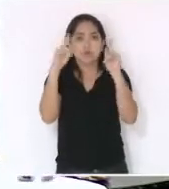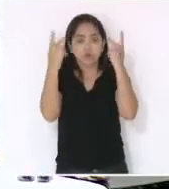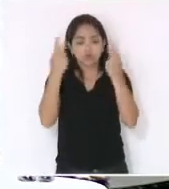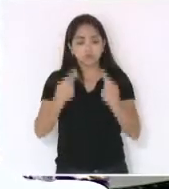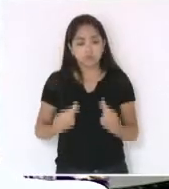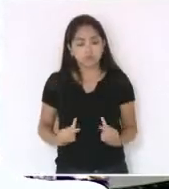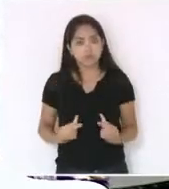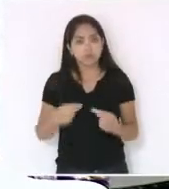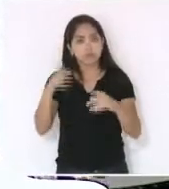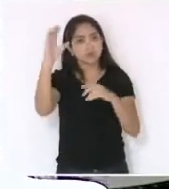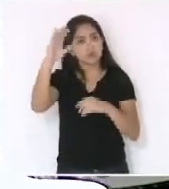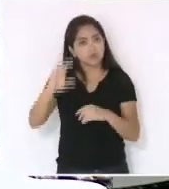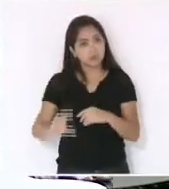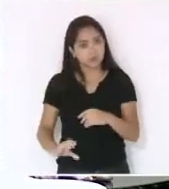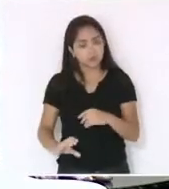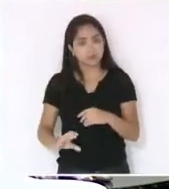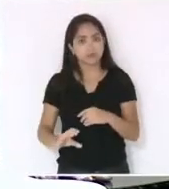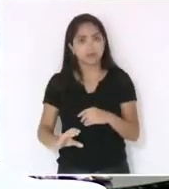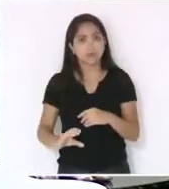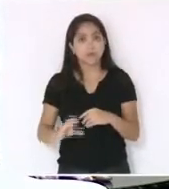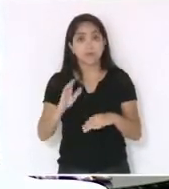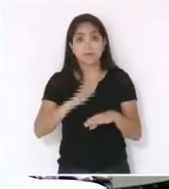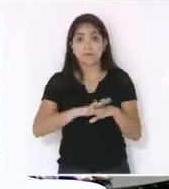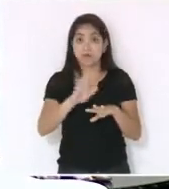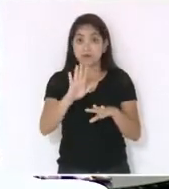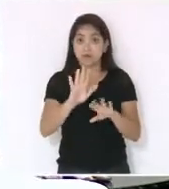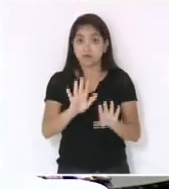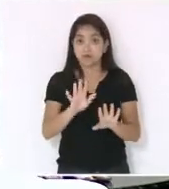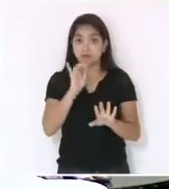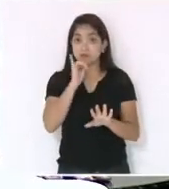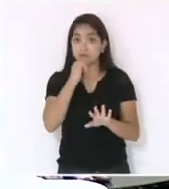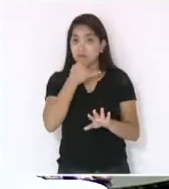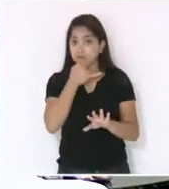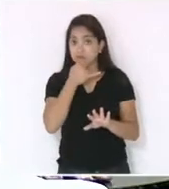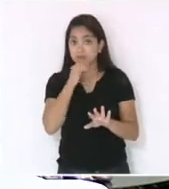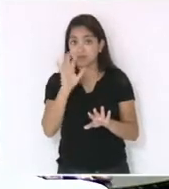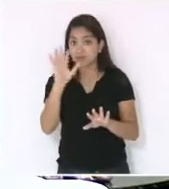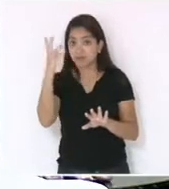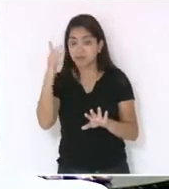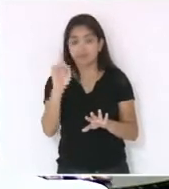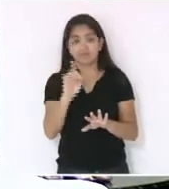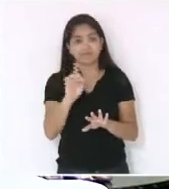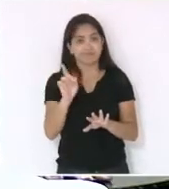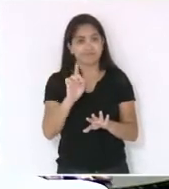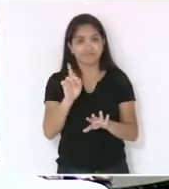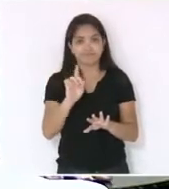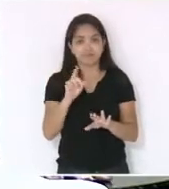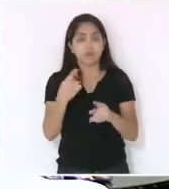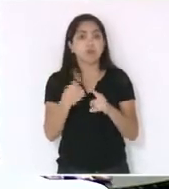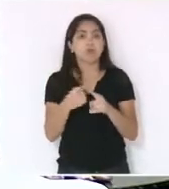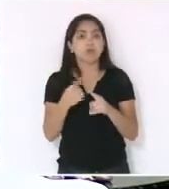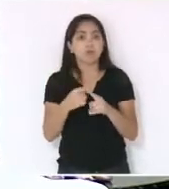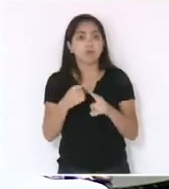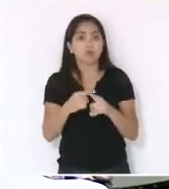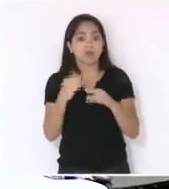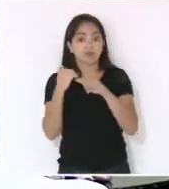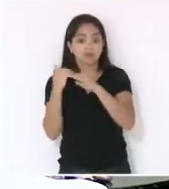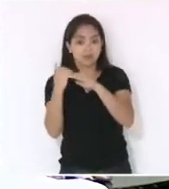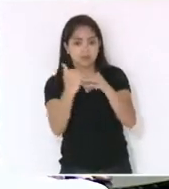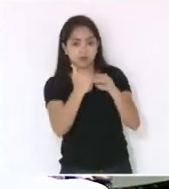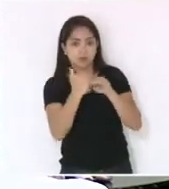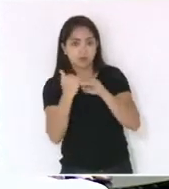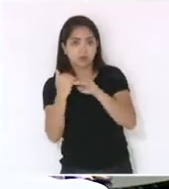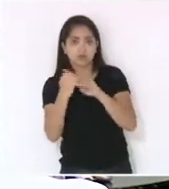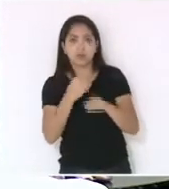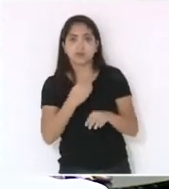cidadão. Mas, infelizmente, não é isso que acontece, porque essa igualdade não existe